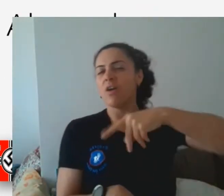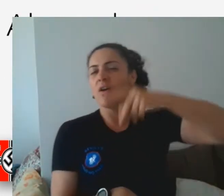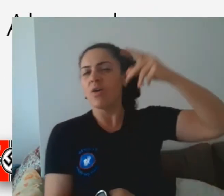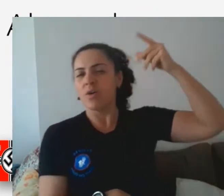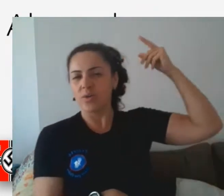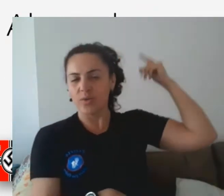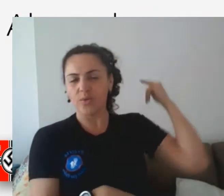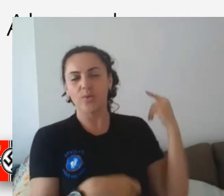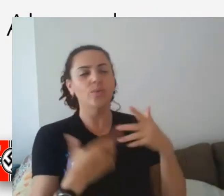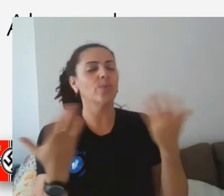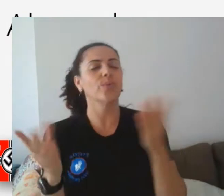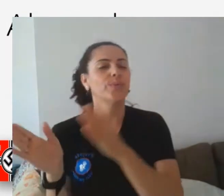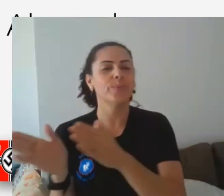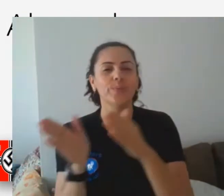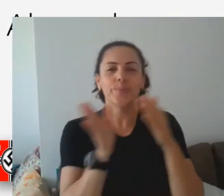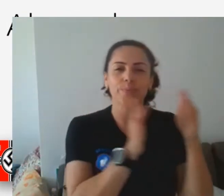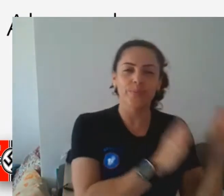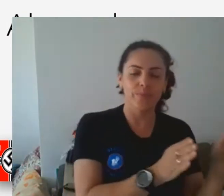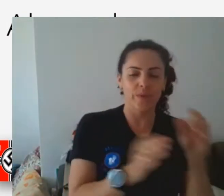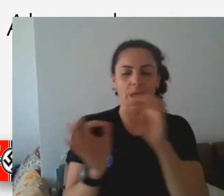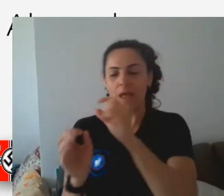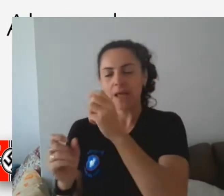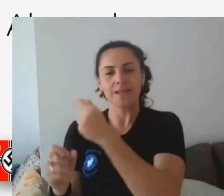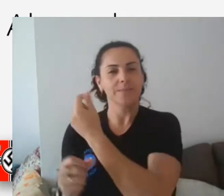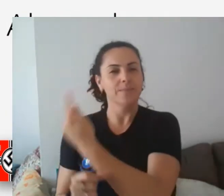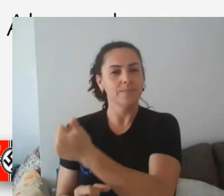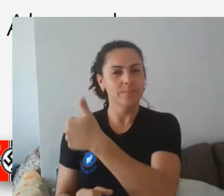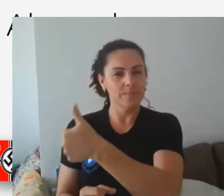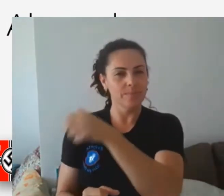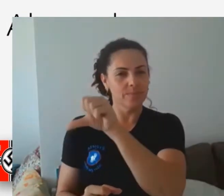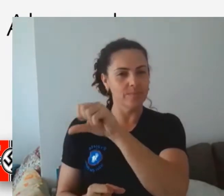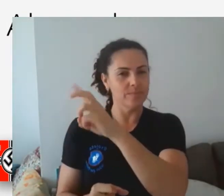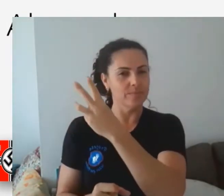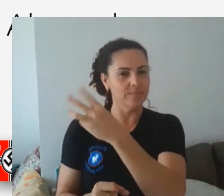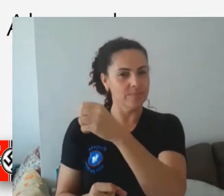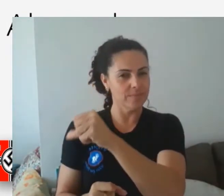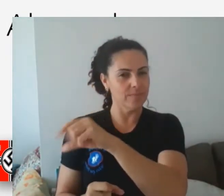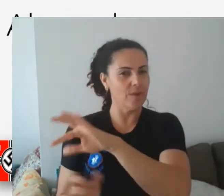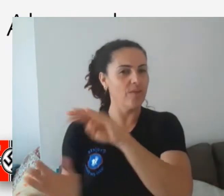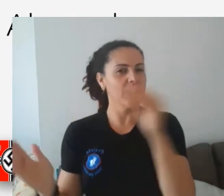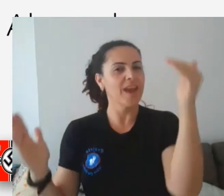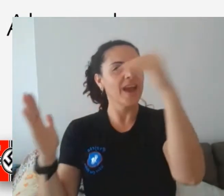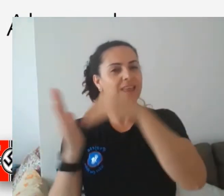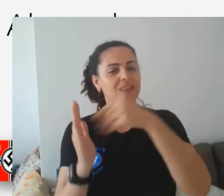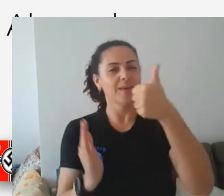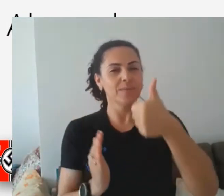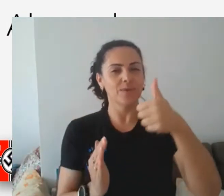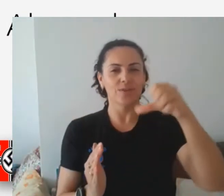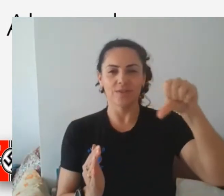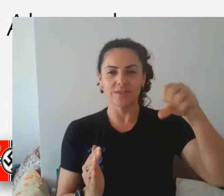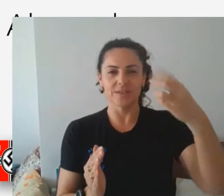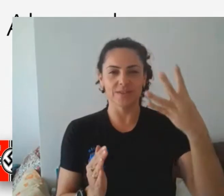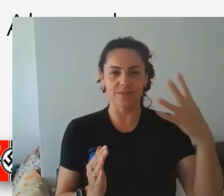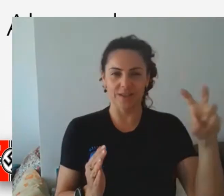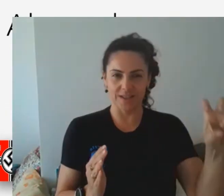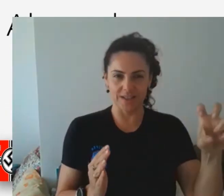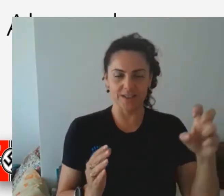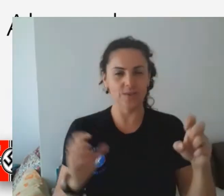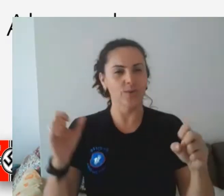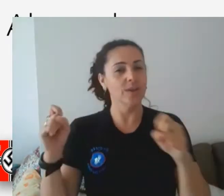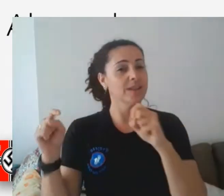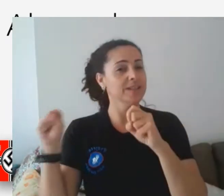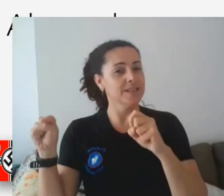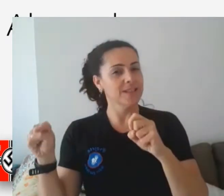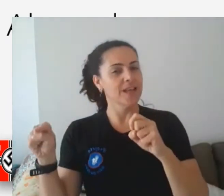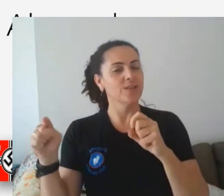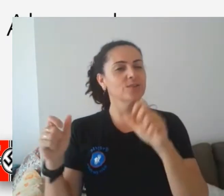de Segunda Guerra Mundial, entre 1939 e 45, onde a gente tinha dois lados, os aliados e o